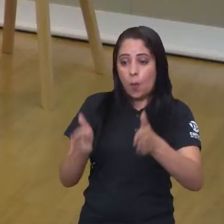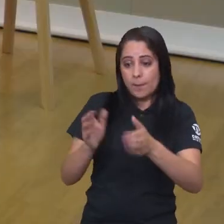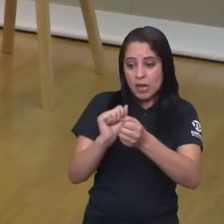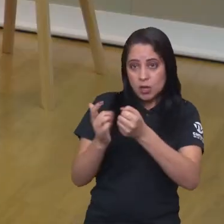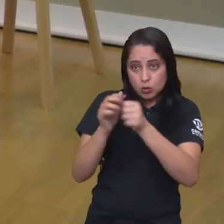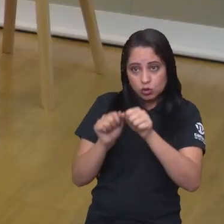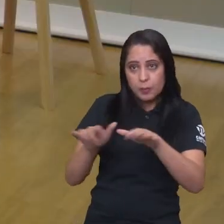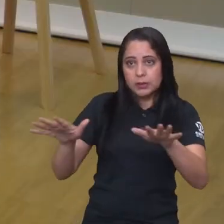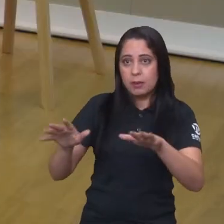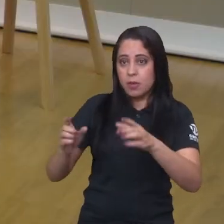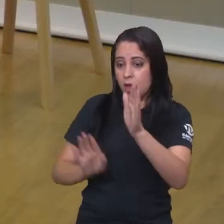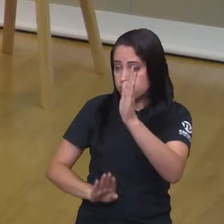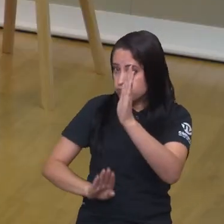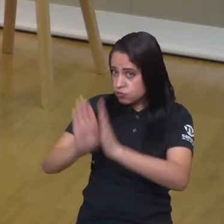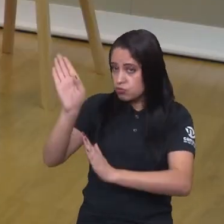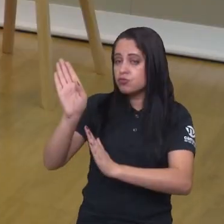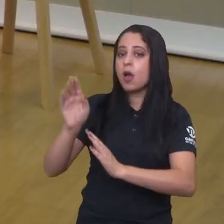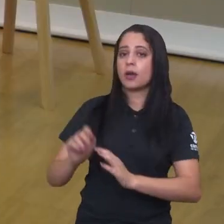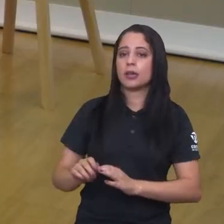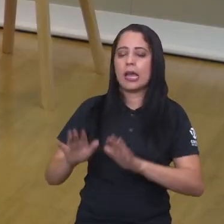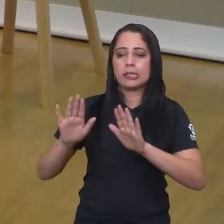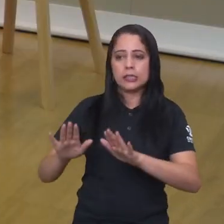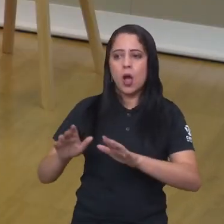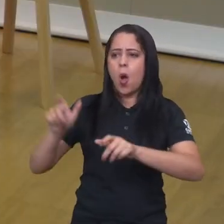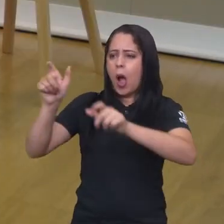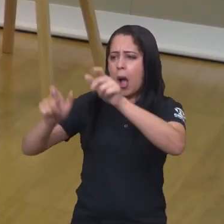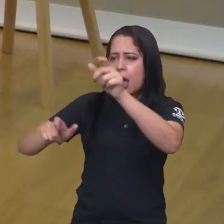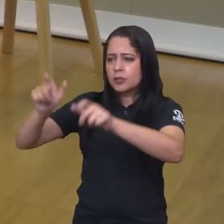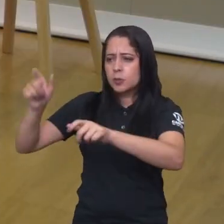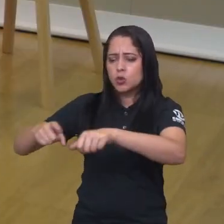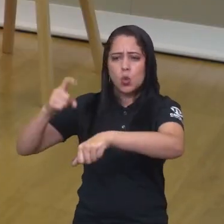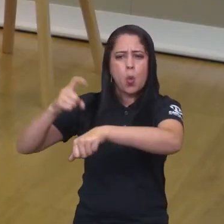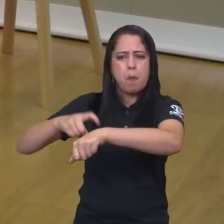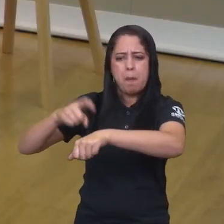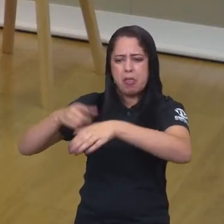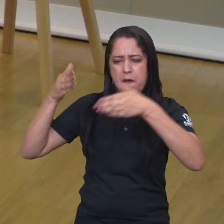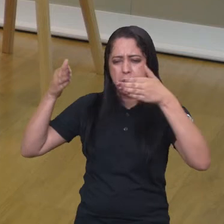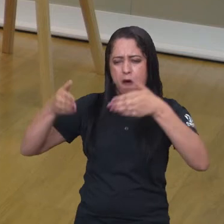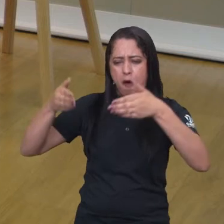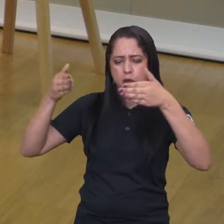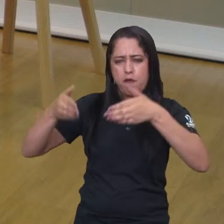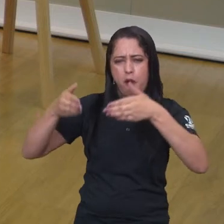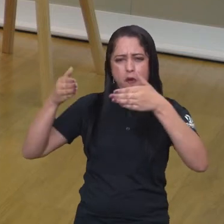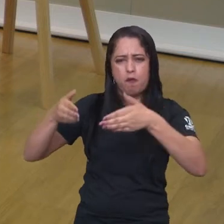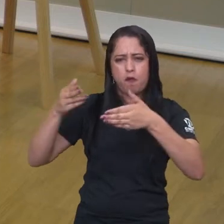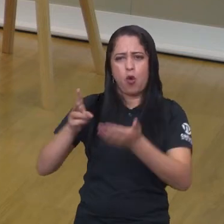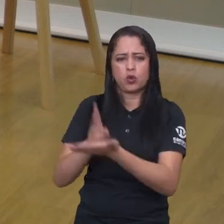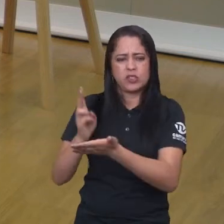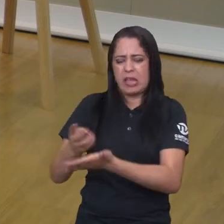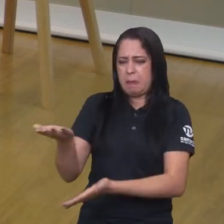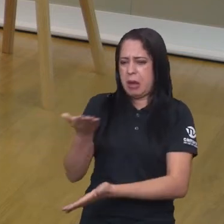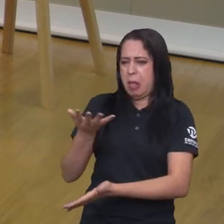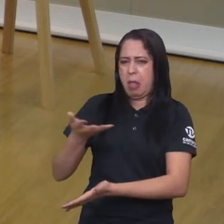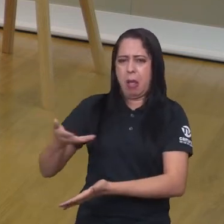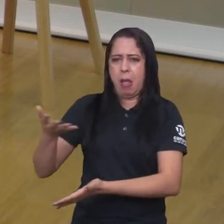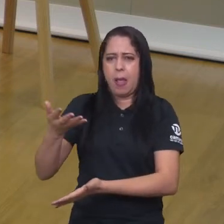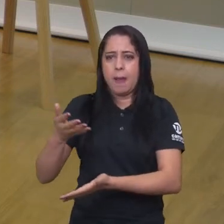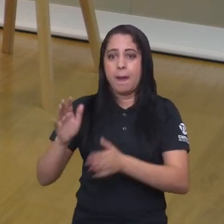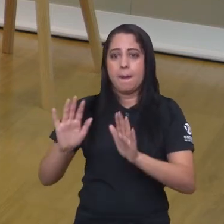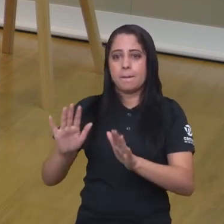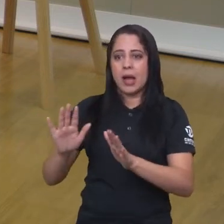pandemia aumentou e viver nesse piloto automático, as pessoas estarem o tempo todo não concentradas no momento presente, mas